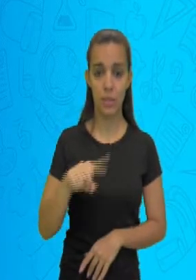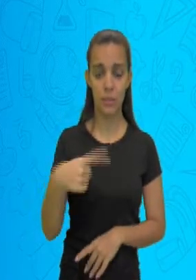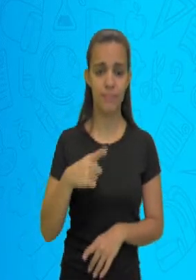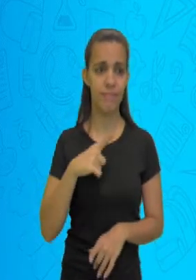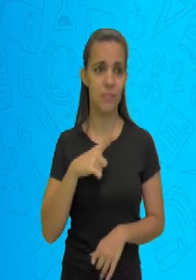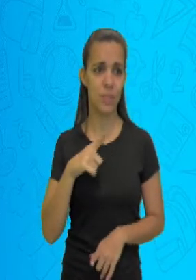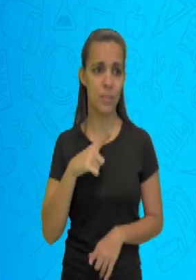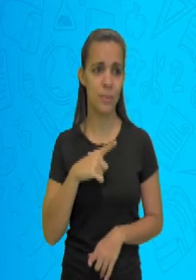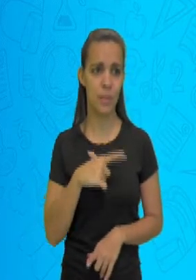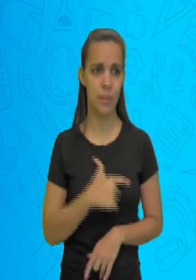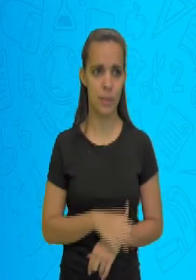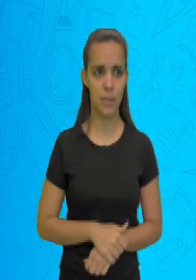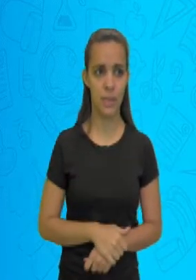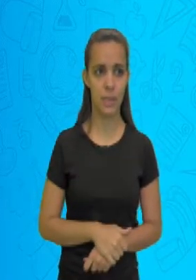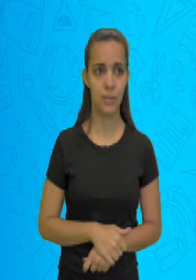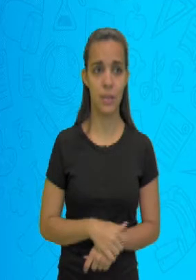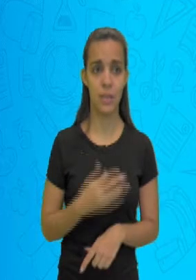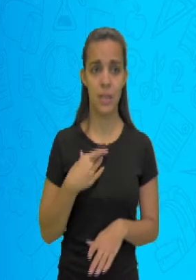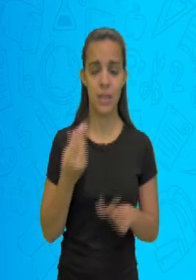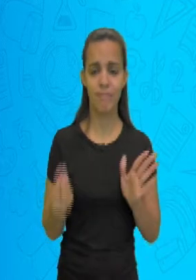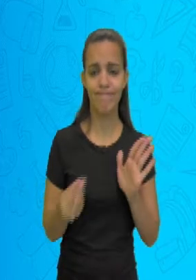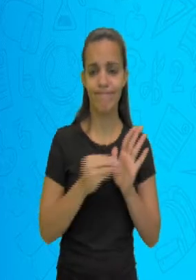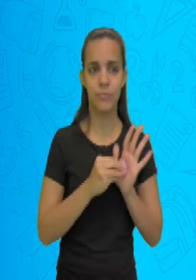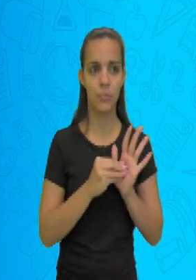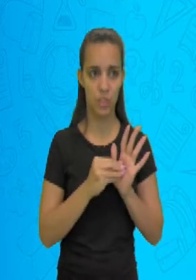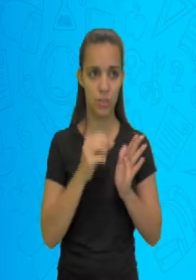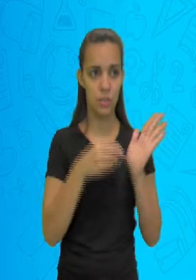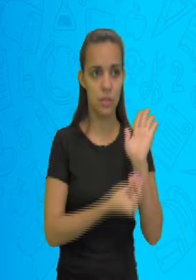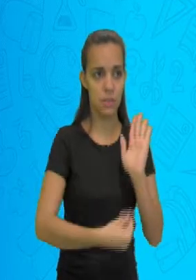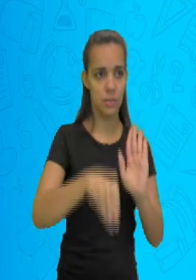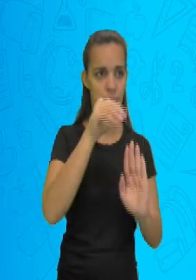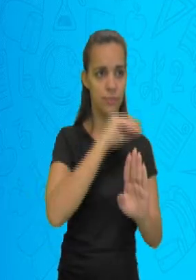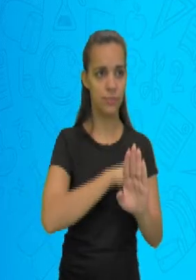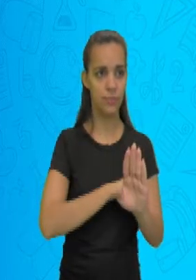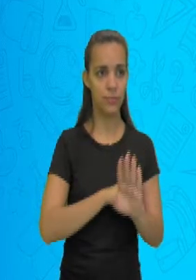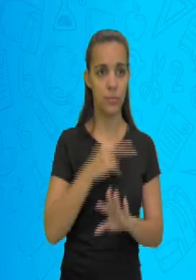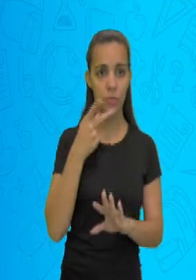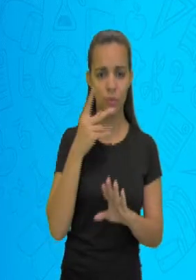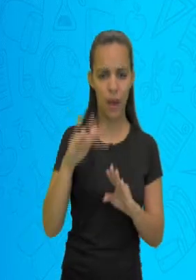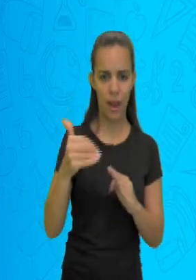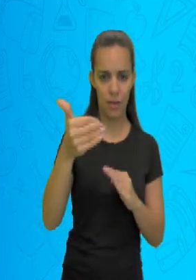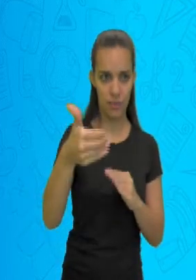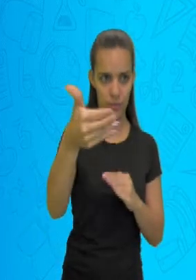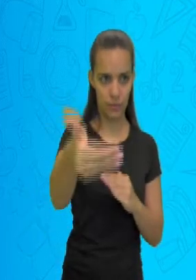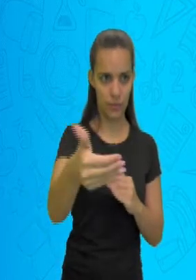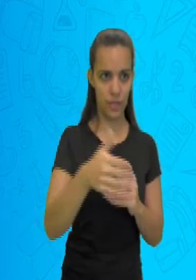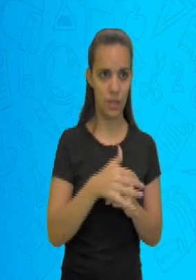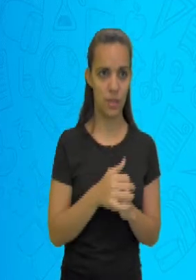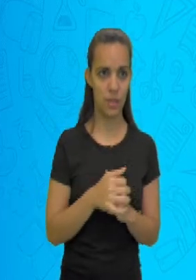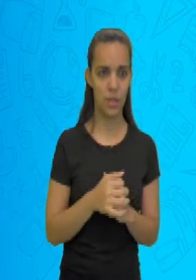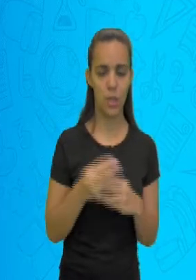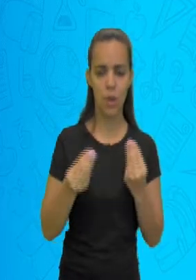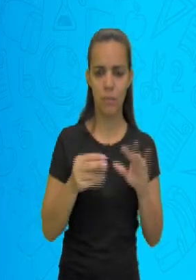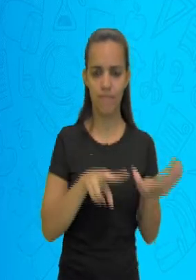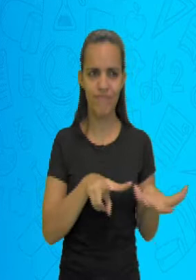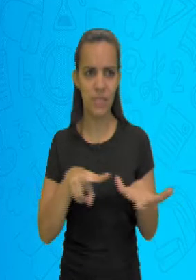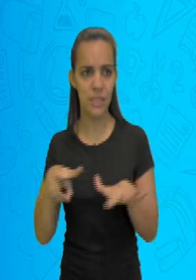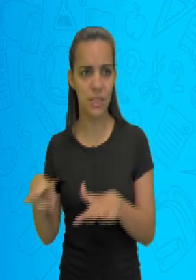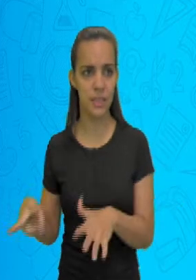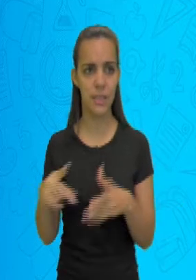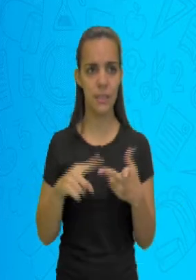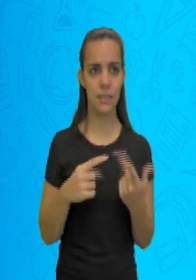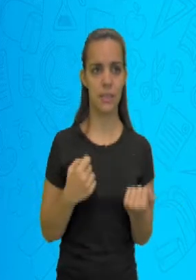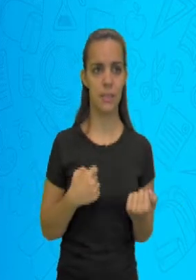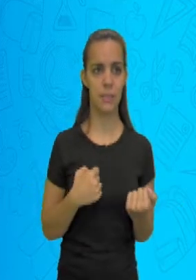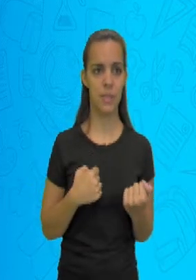é a divisão desse calendário. Nós vamos falar um pouquinho à frente sobre a divisão das semanas. Olha só, nós temos